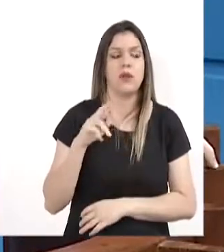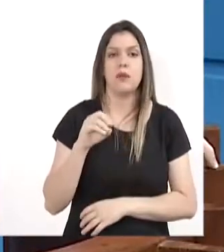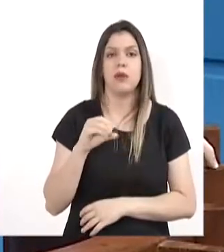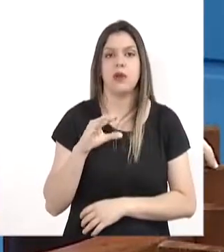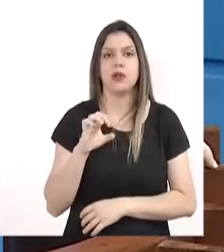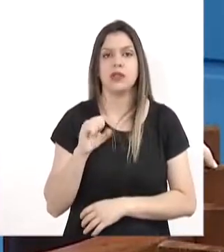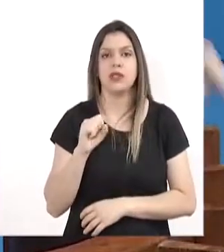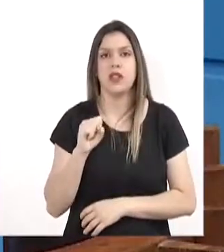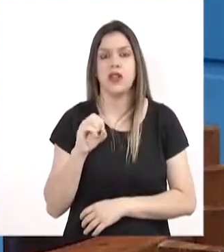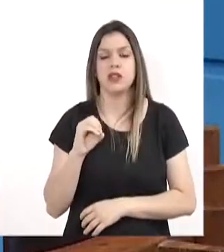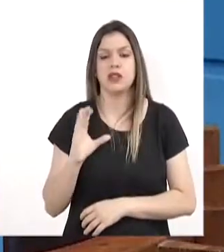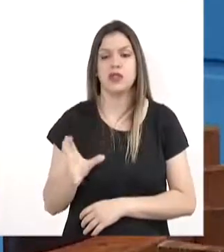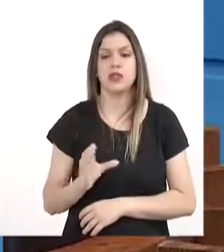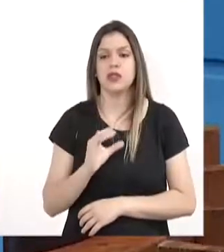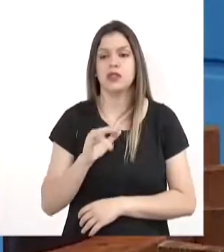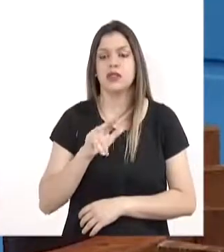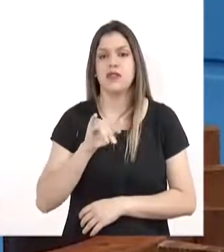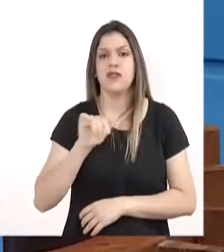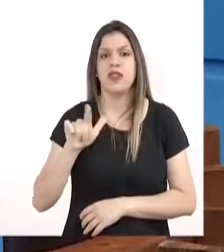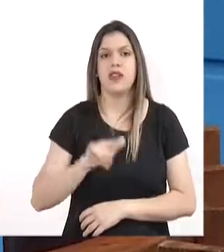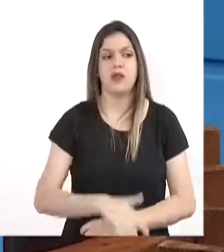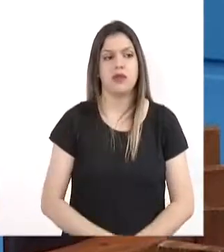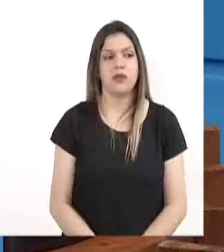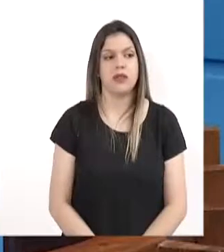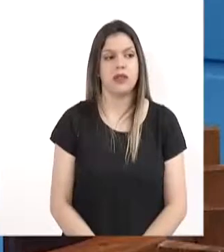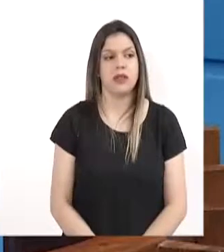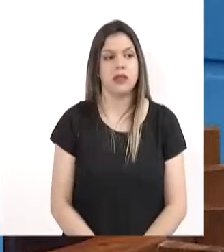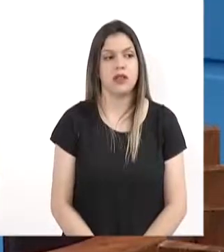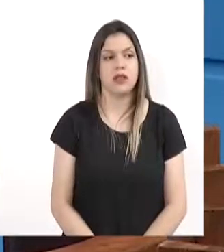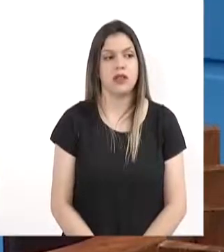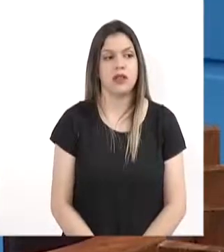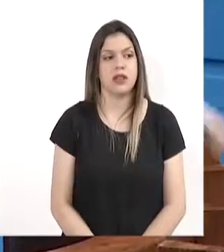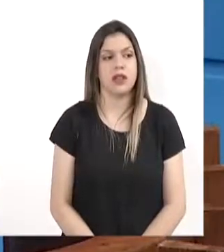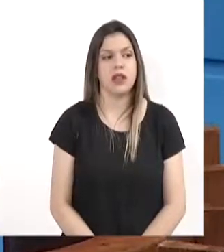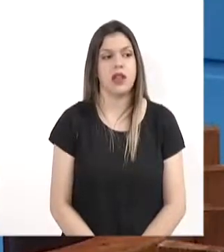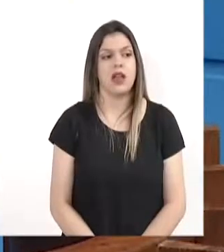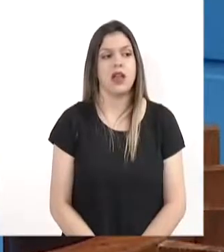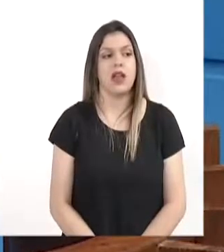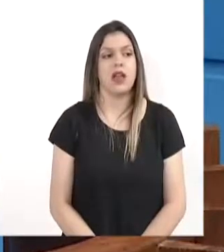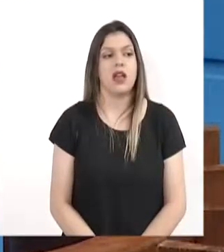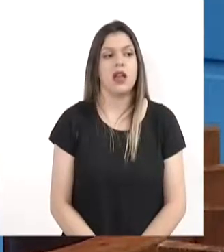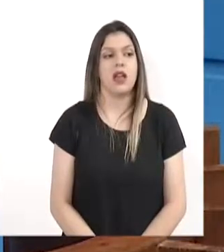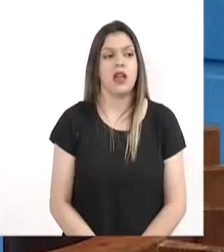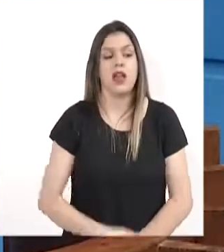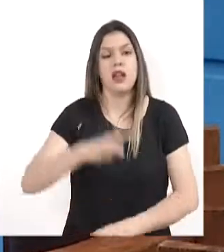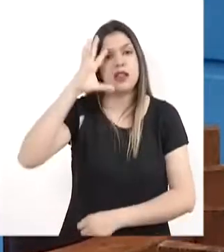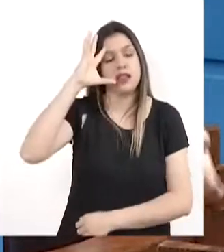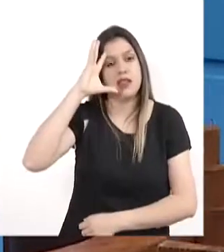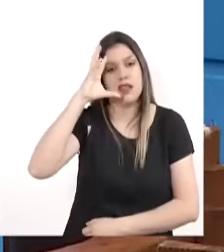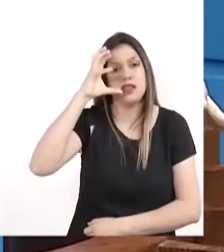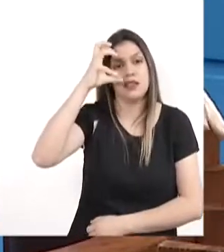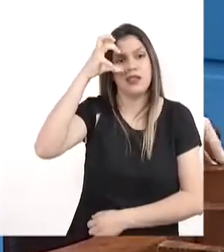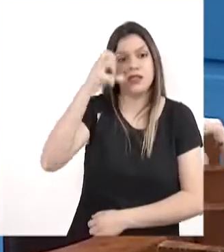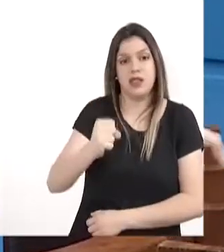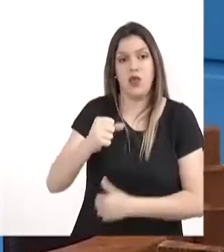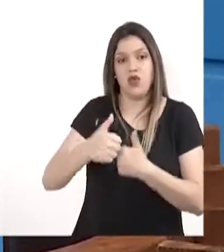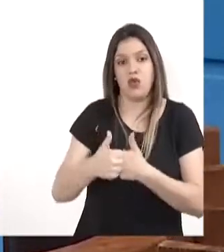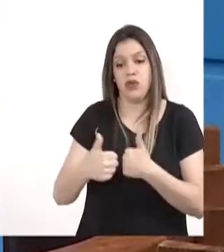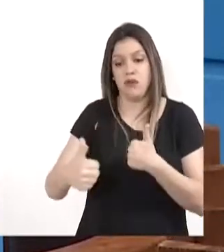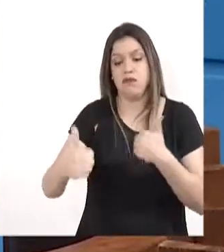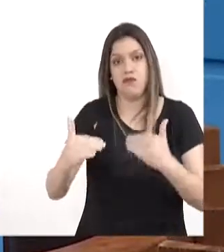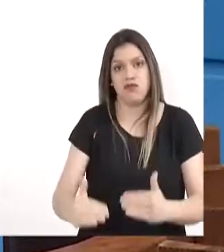precedente de decisões. Eles mesmos não cumprem a decisão dele. Não serve para mim as decisões do Supremo